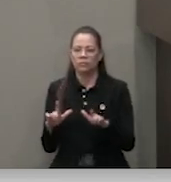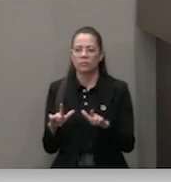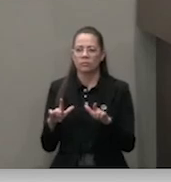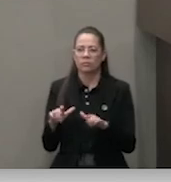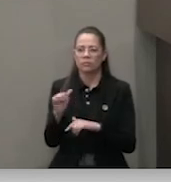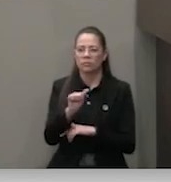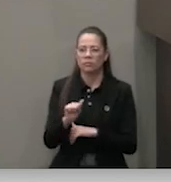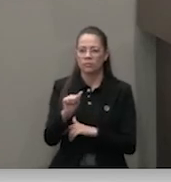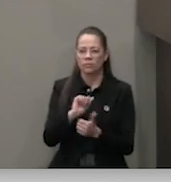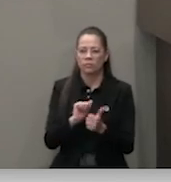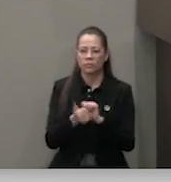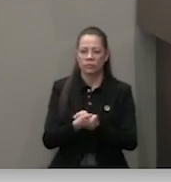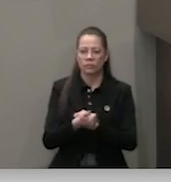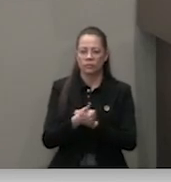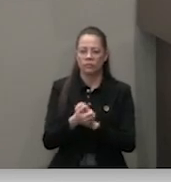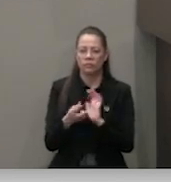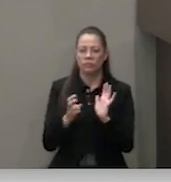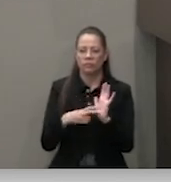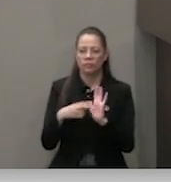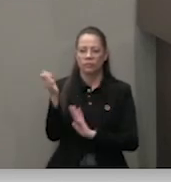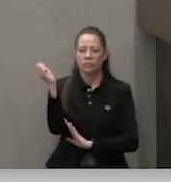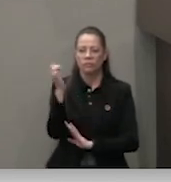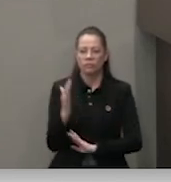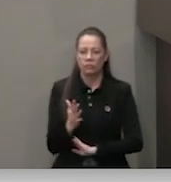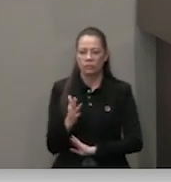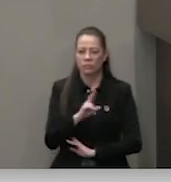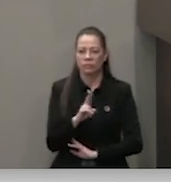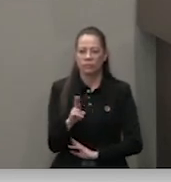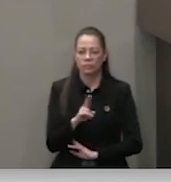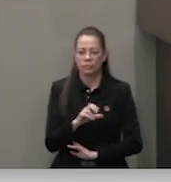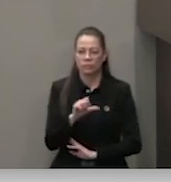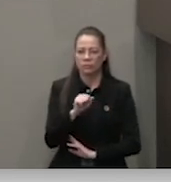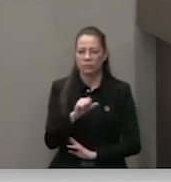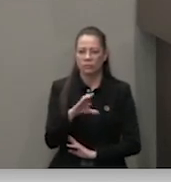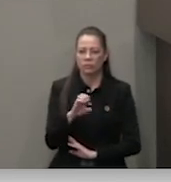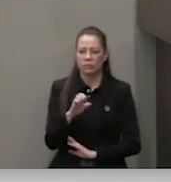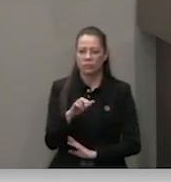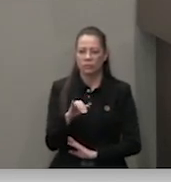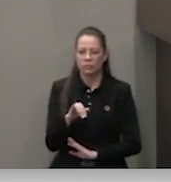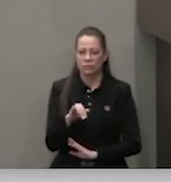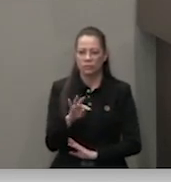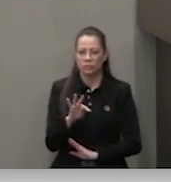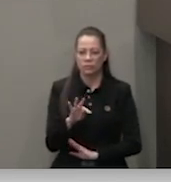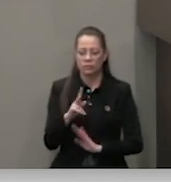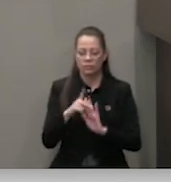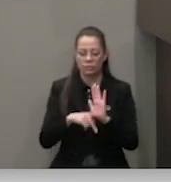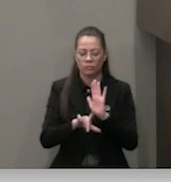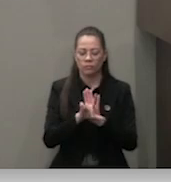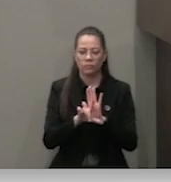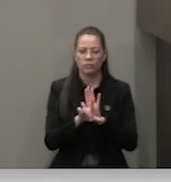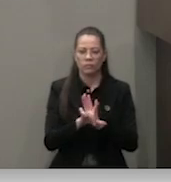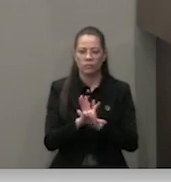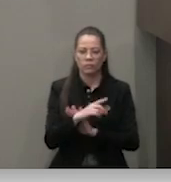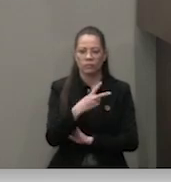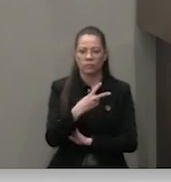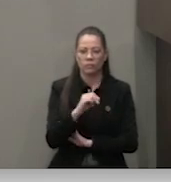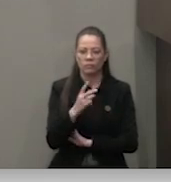Associação Atlética Banco do Brasil com o nome de Sossego e e projeto de lei número